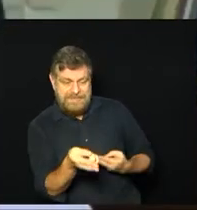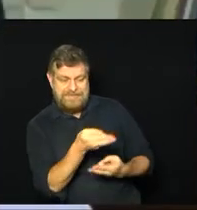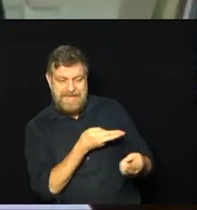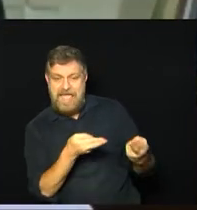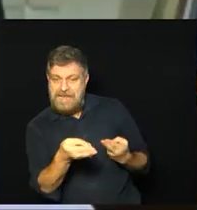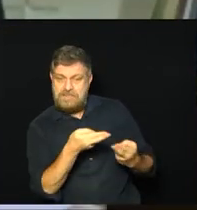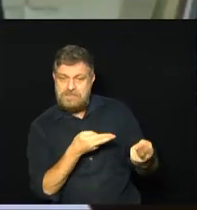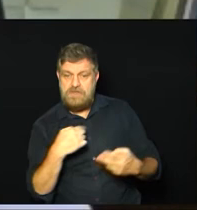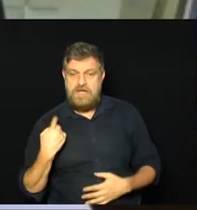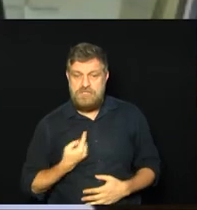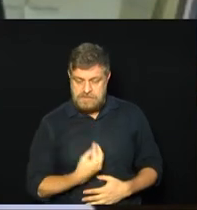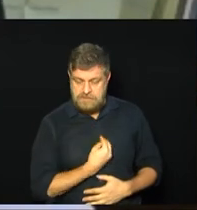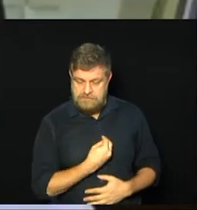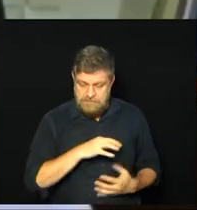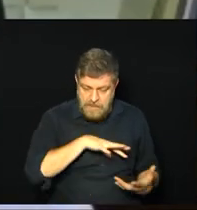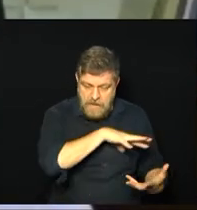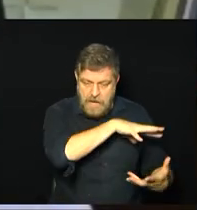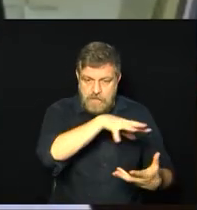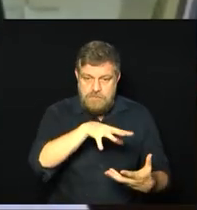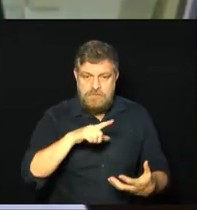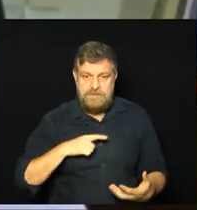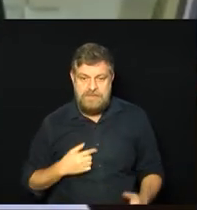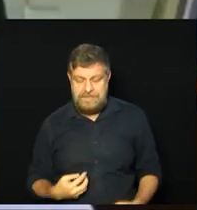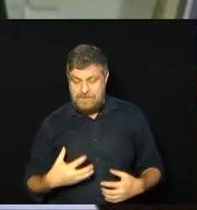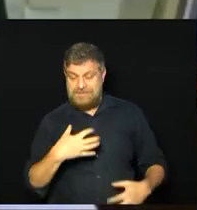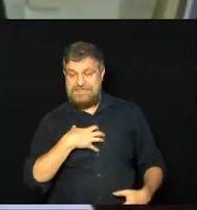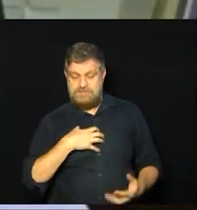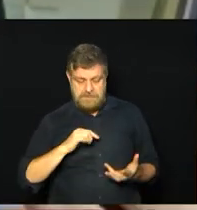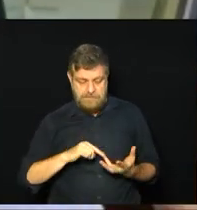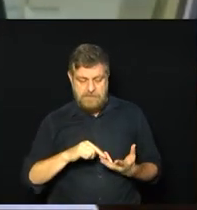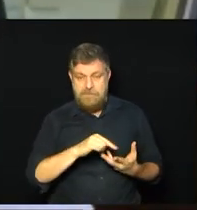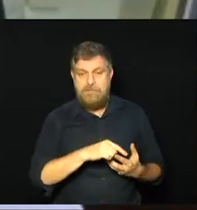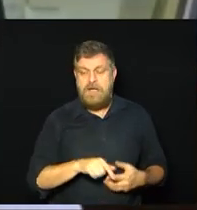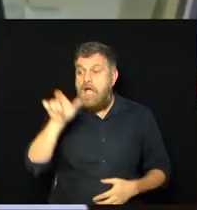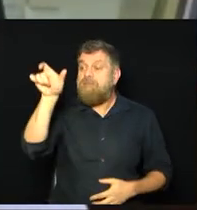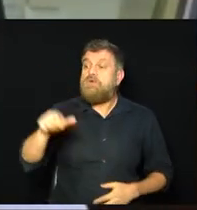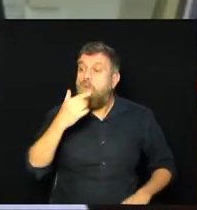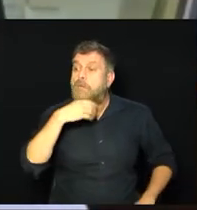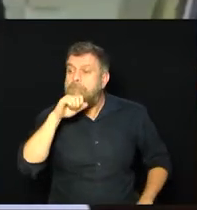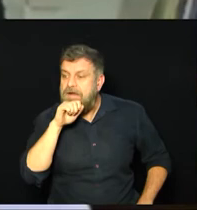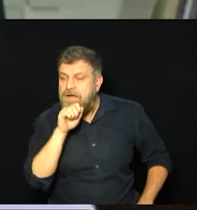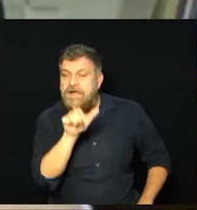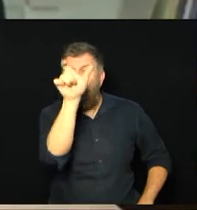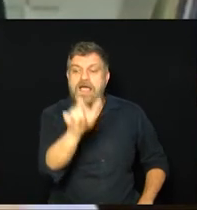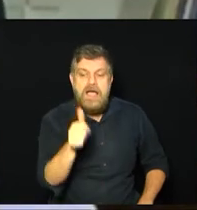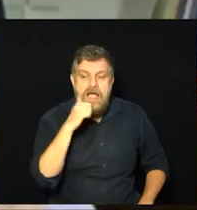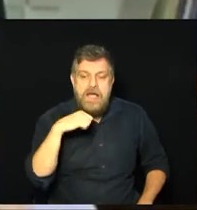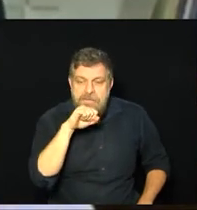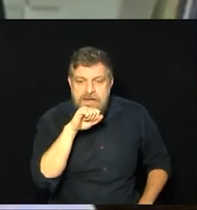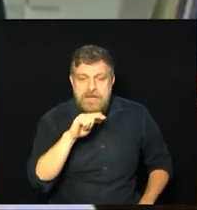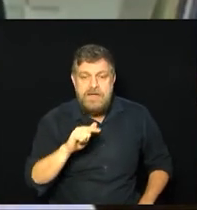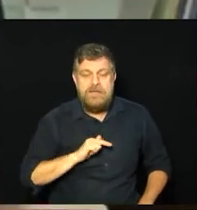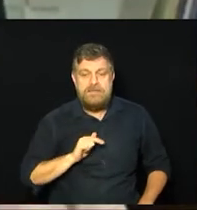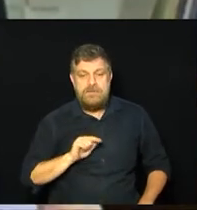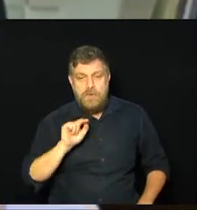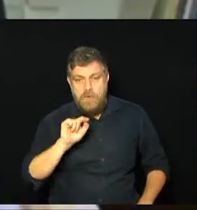vive num mundo que busca a humanização, mas humanizar a figura do pai, da mãe, trazendo